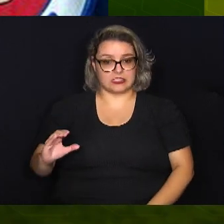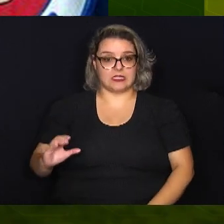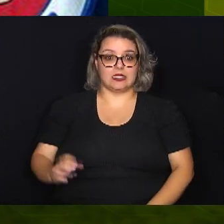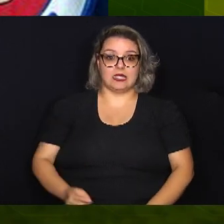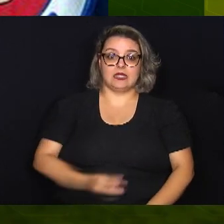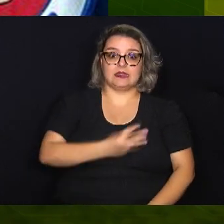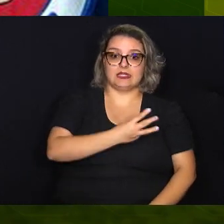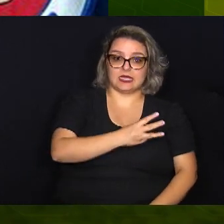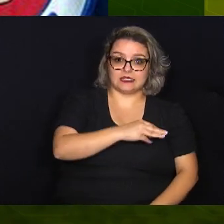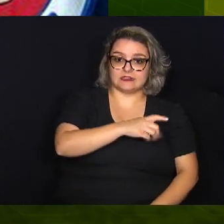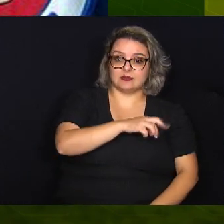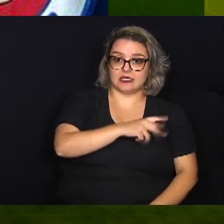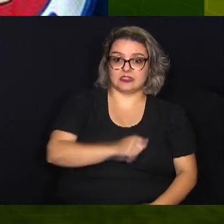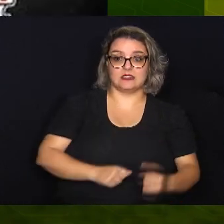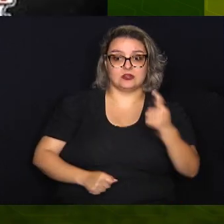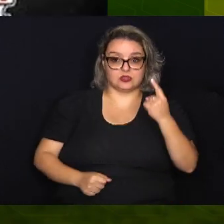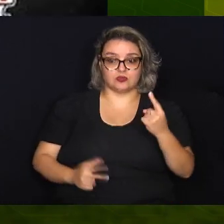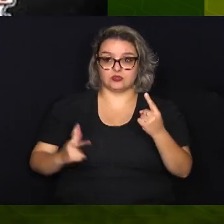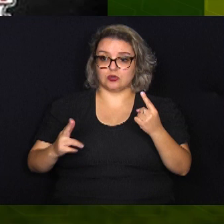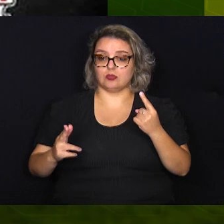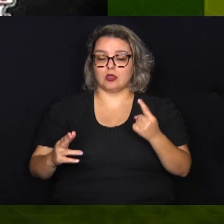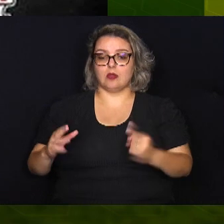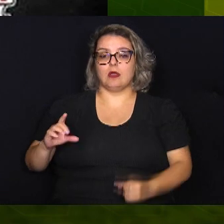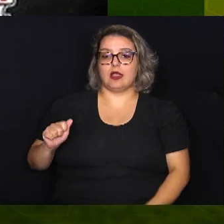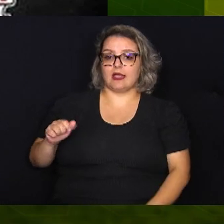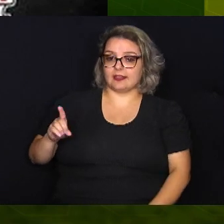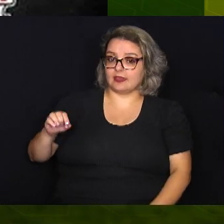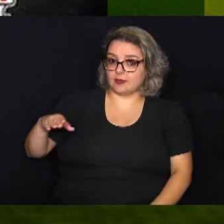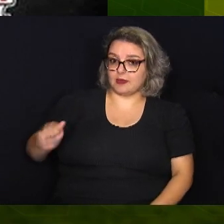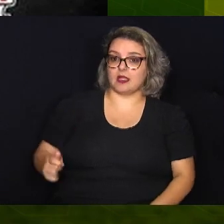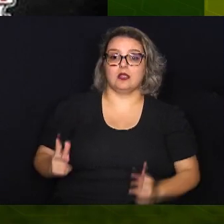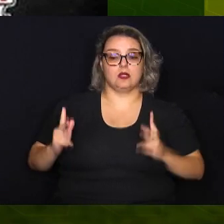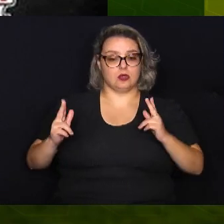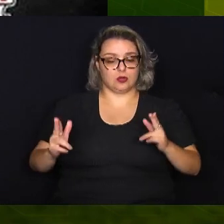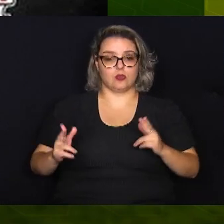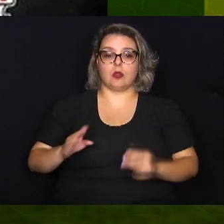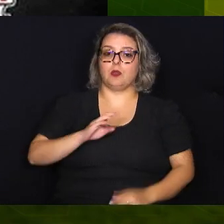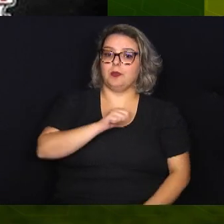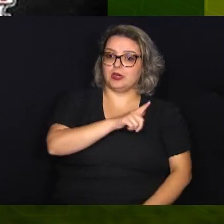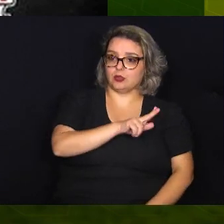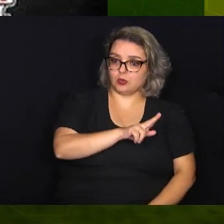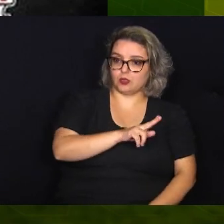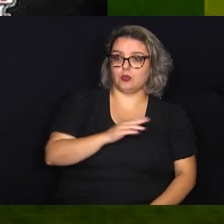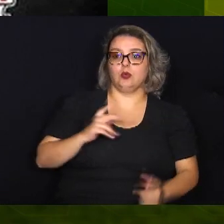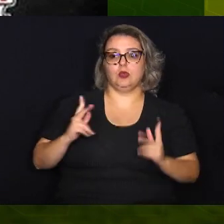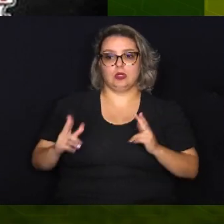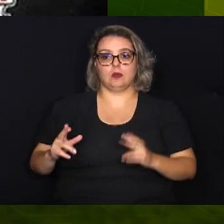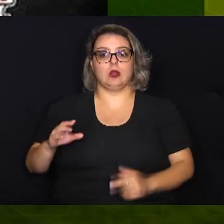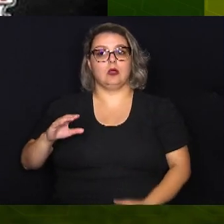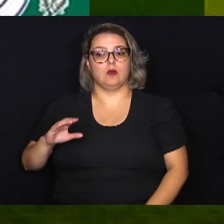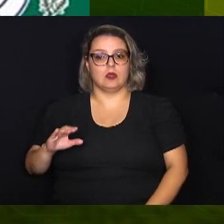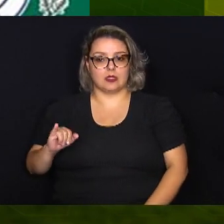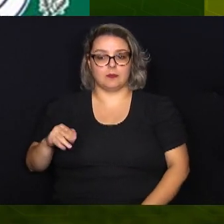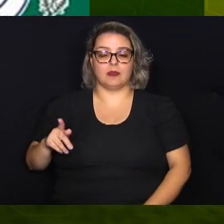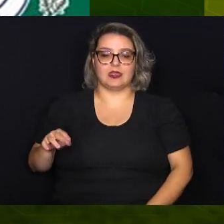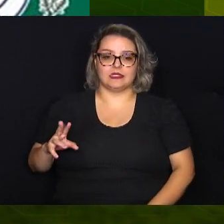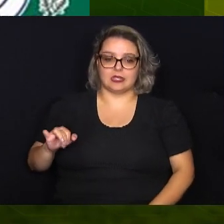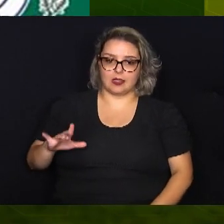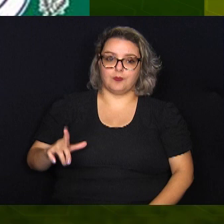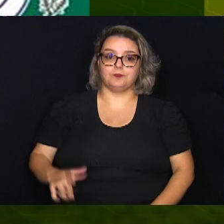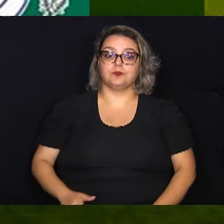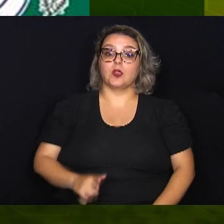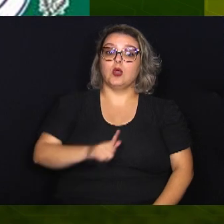em 1-1 com o Ademar de Barros, também empate no confronto entre Bangu e Imperial Vida Nova, 1-1. Já o